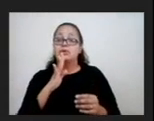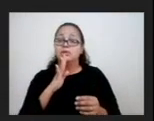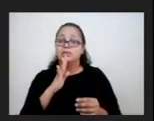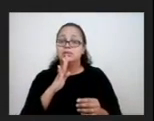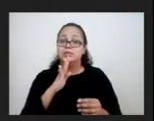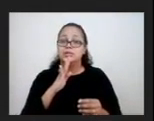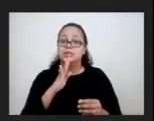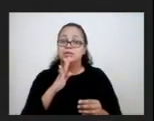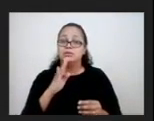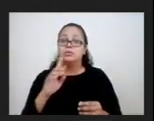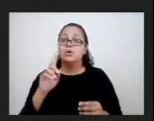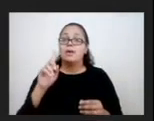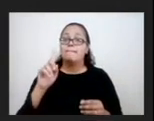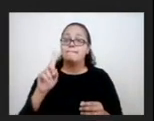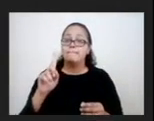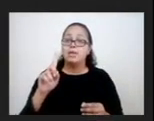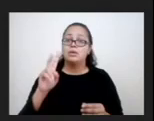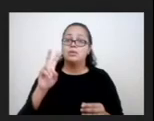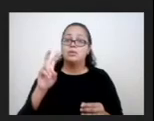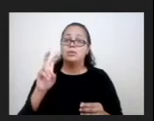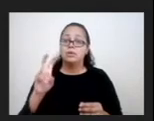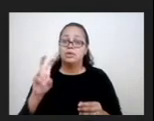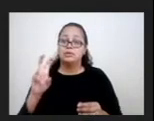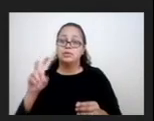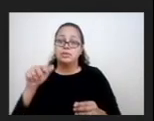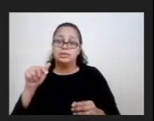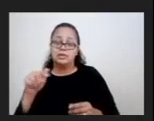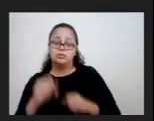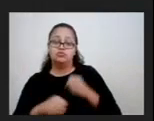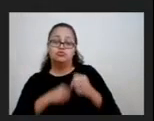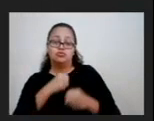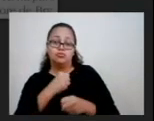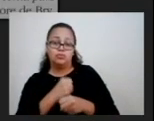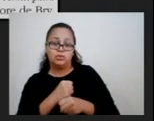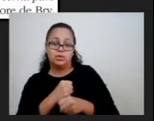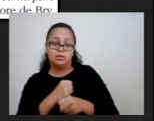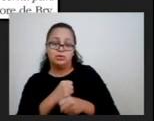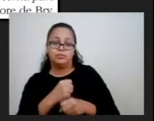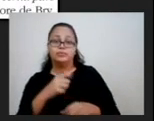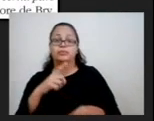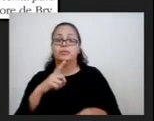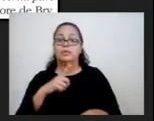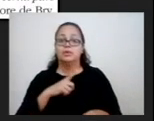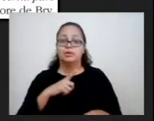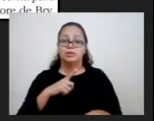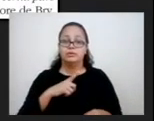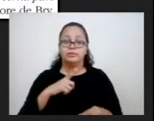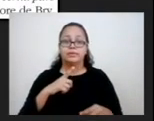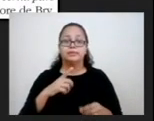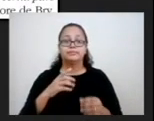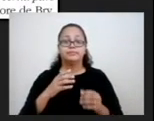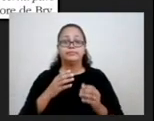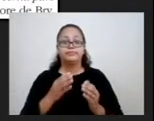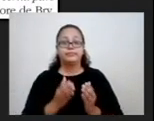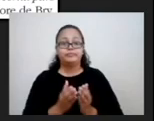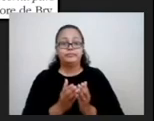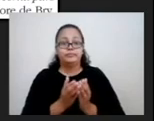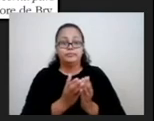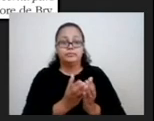Staden, 1557. E o que eu tenho aqui? Uma imagem do Porto, olha,